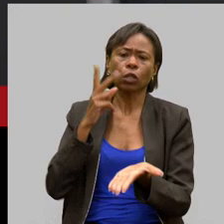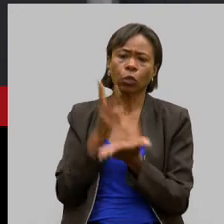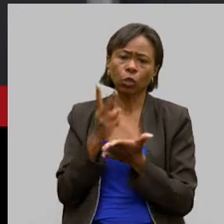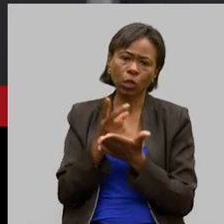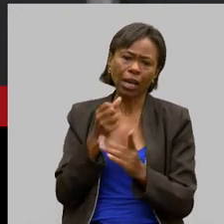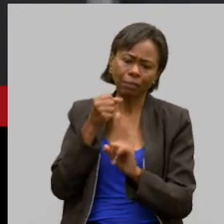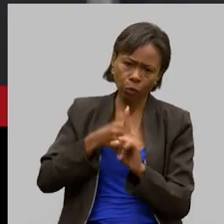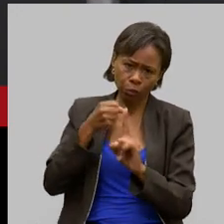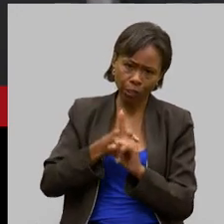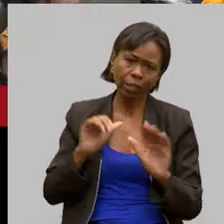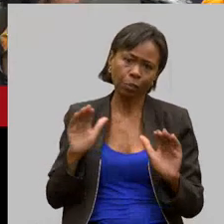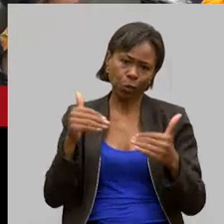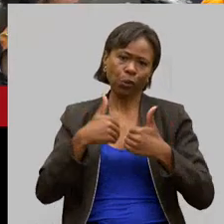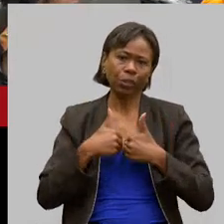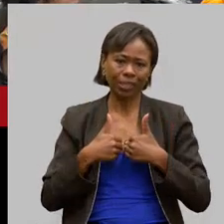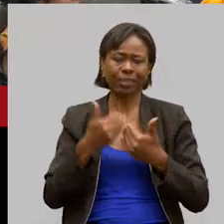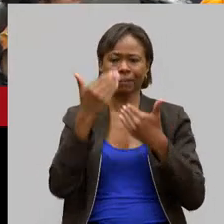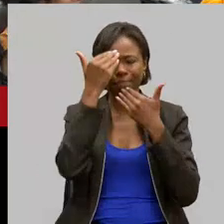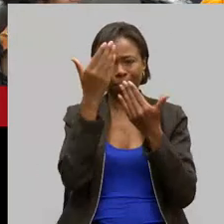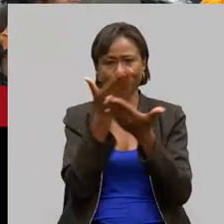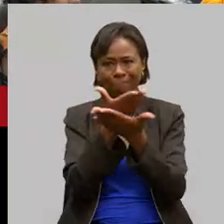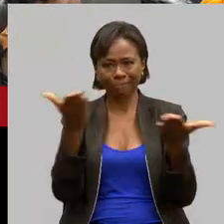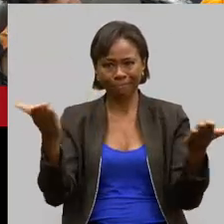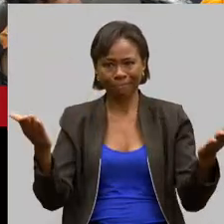autistas muito obrigada pesso